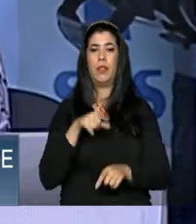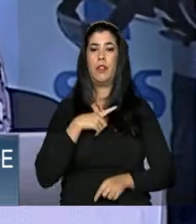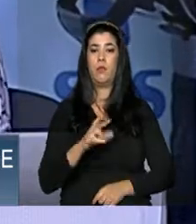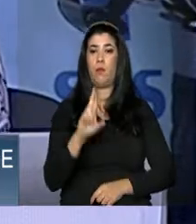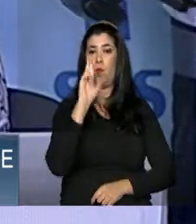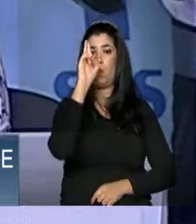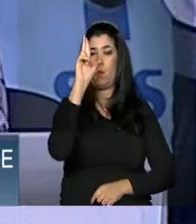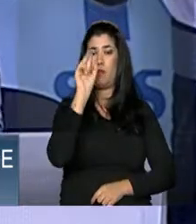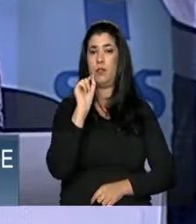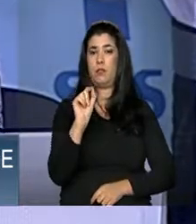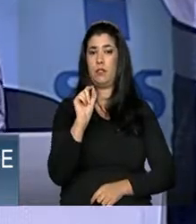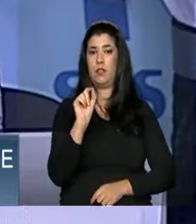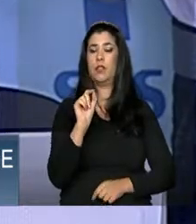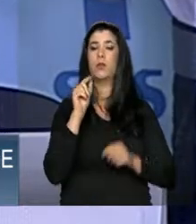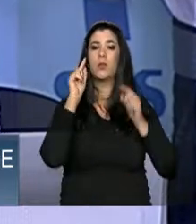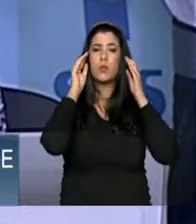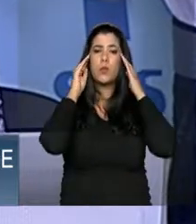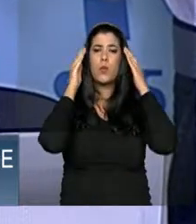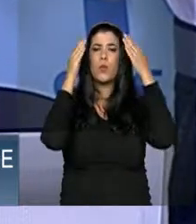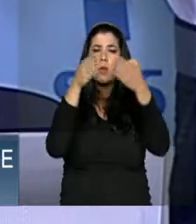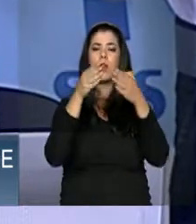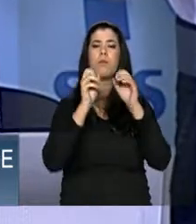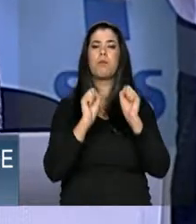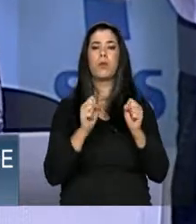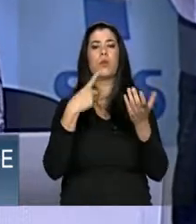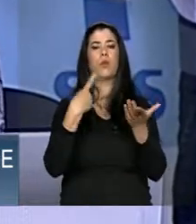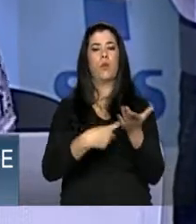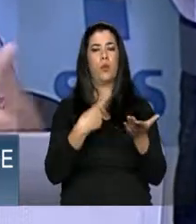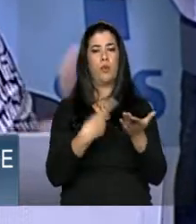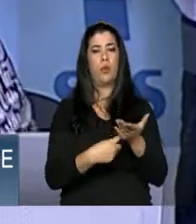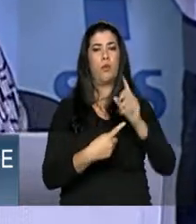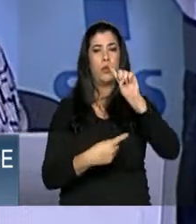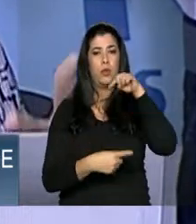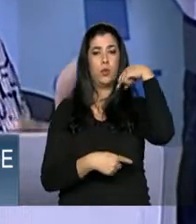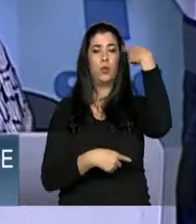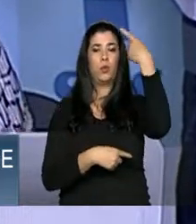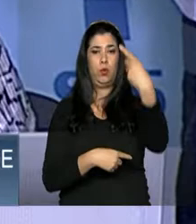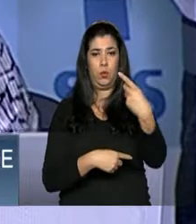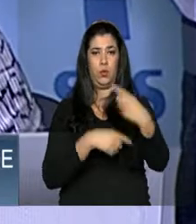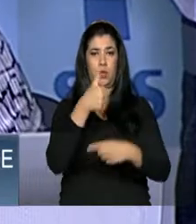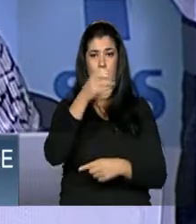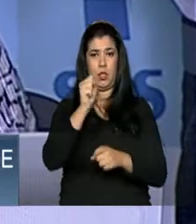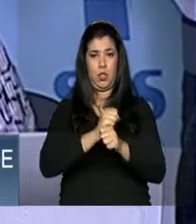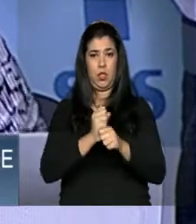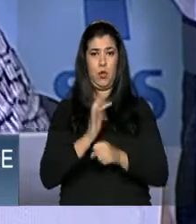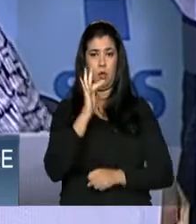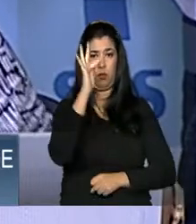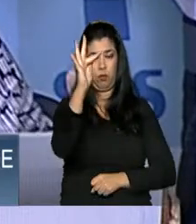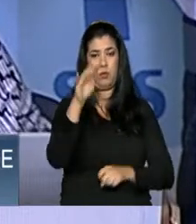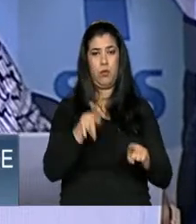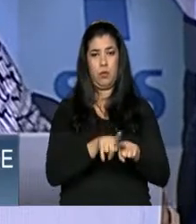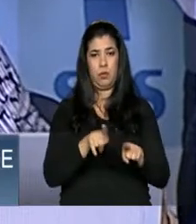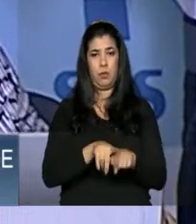meta de que nós possamos, como compromisso, né, na próxima década, no caso da OMS e da OPAS,